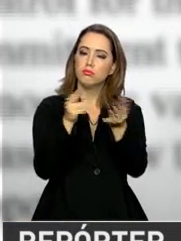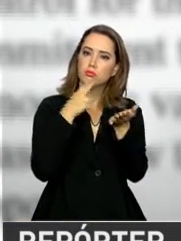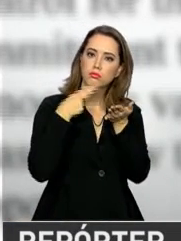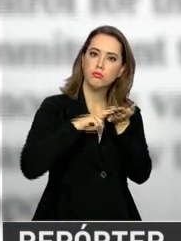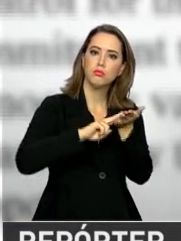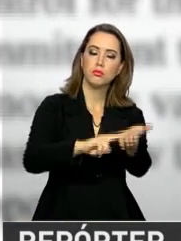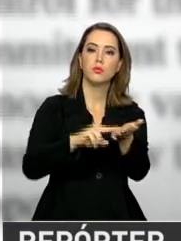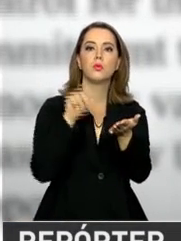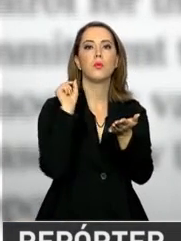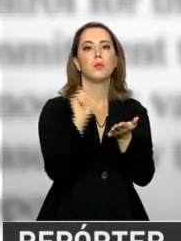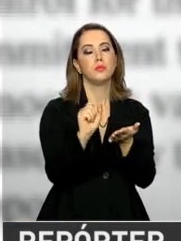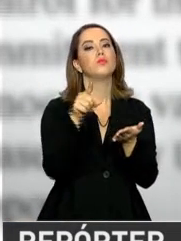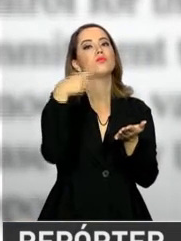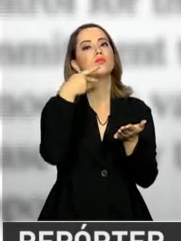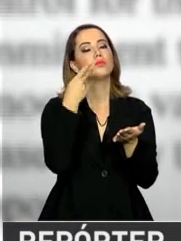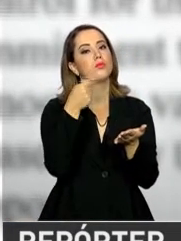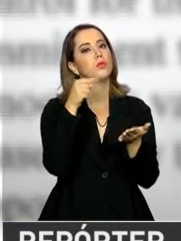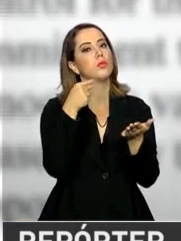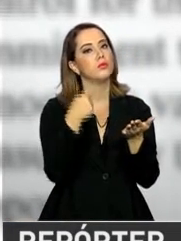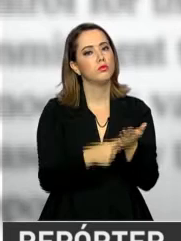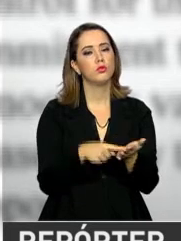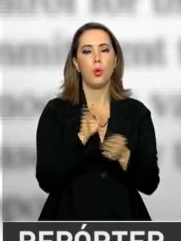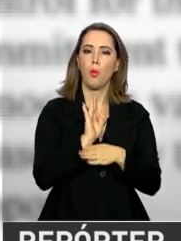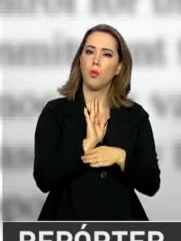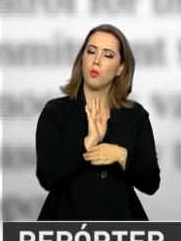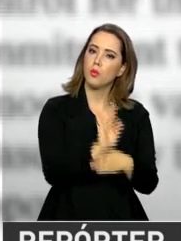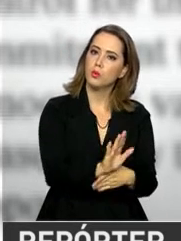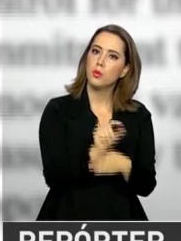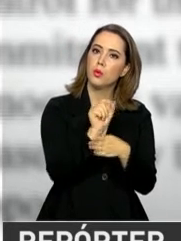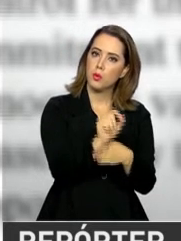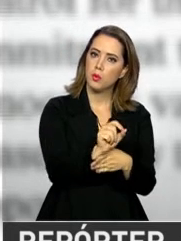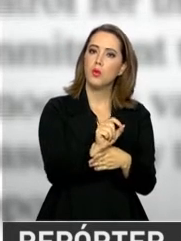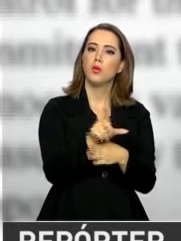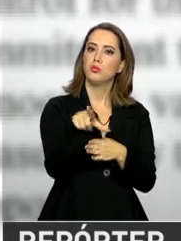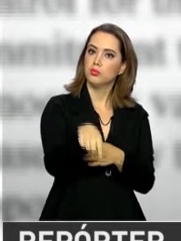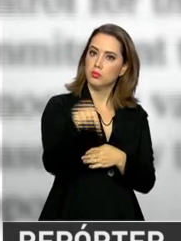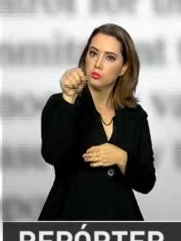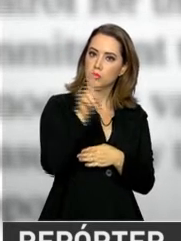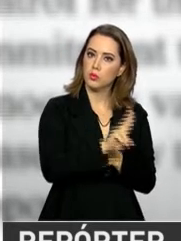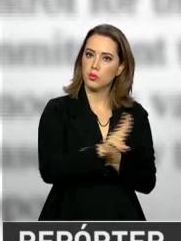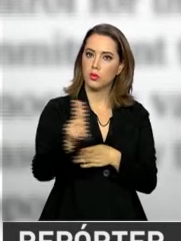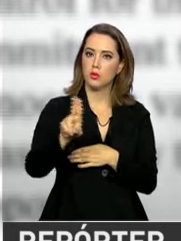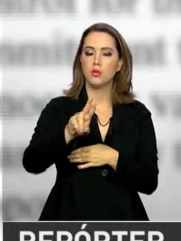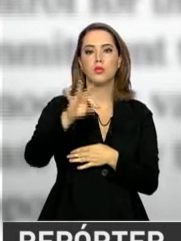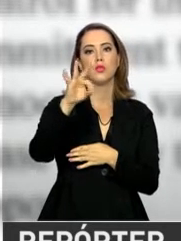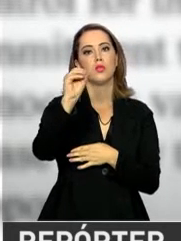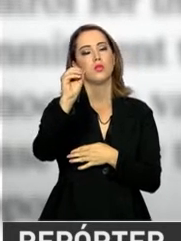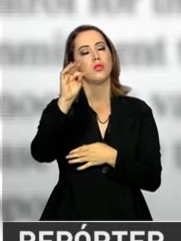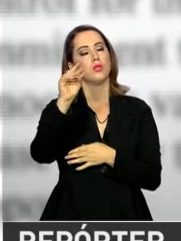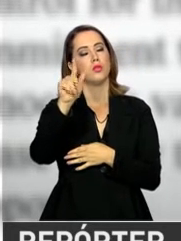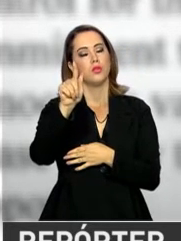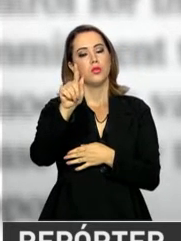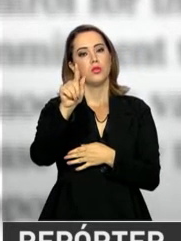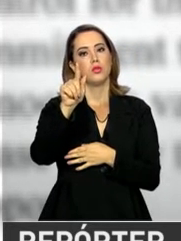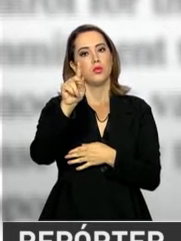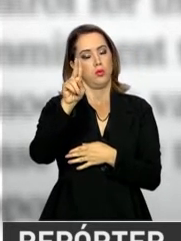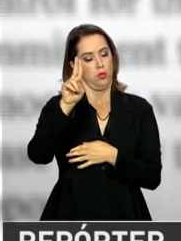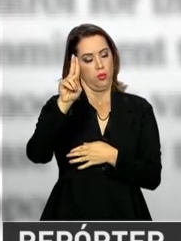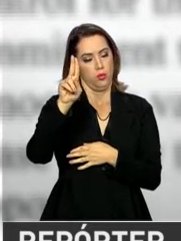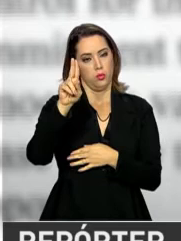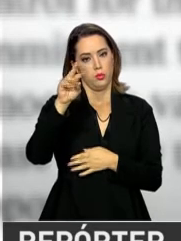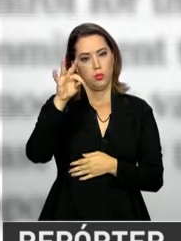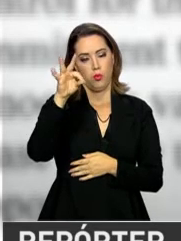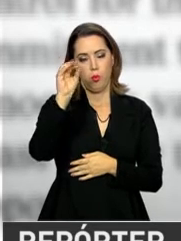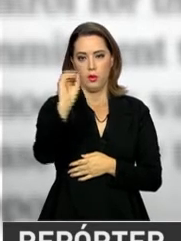em que afirma o seu apoio por pela nomeação aidée torquato jardim para o cargo também disse que tanto ele o